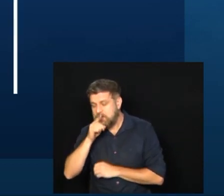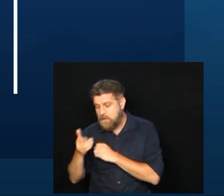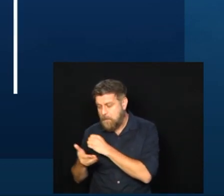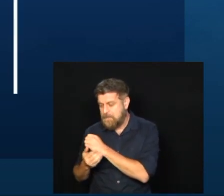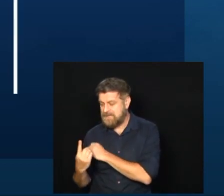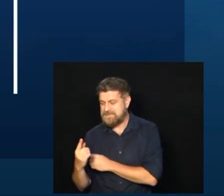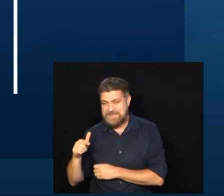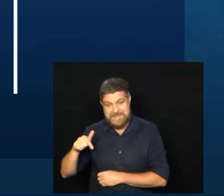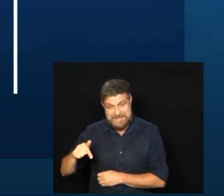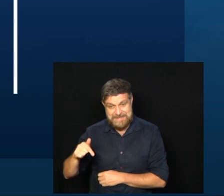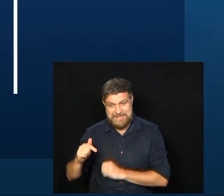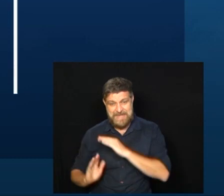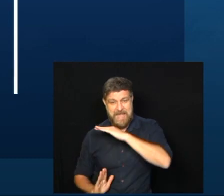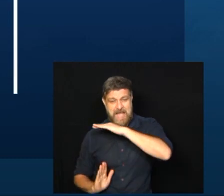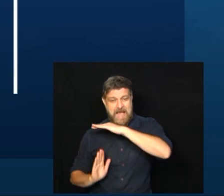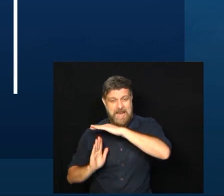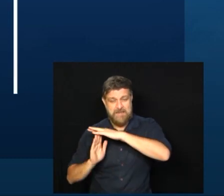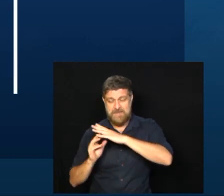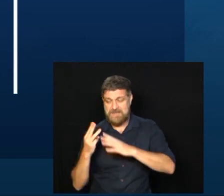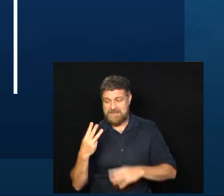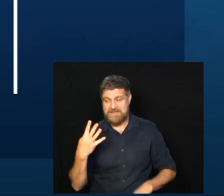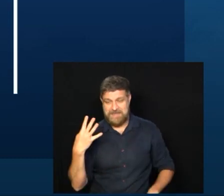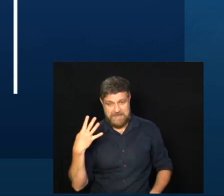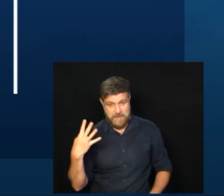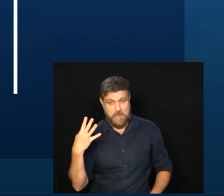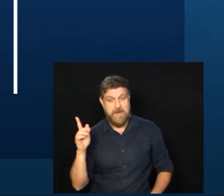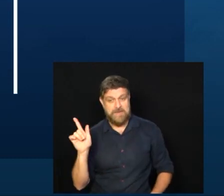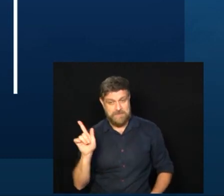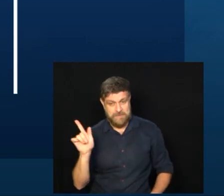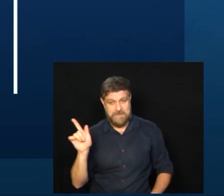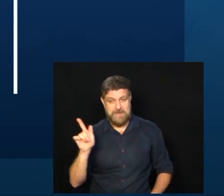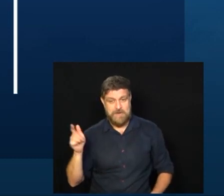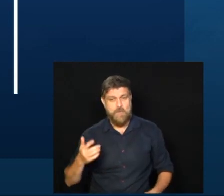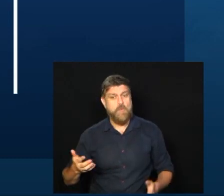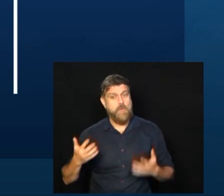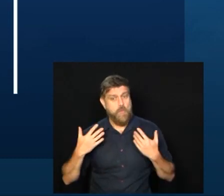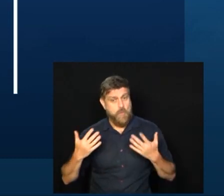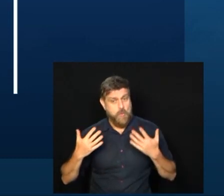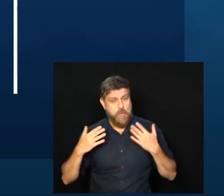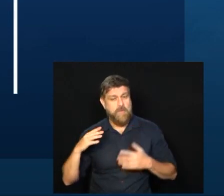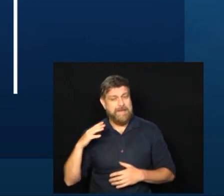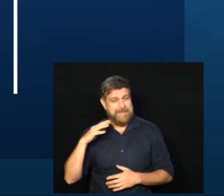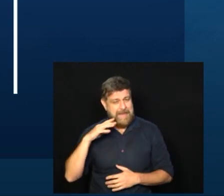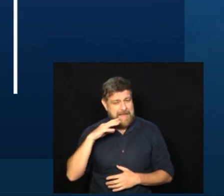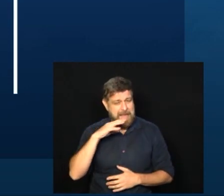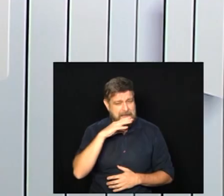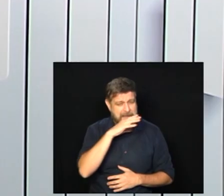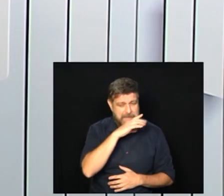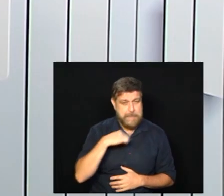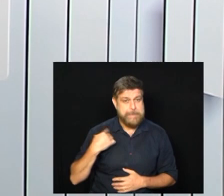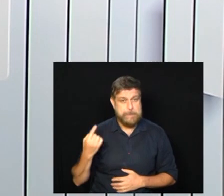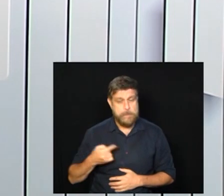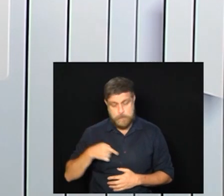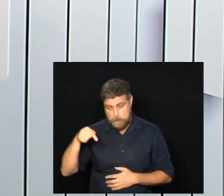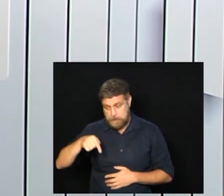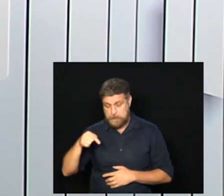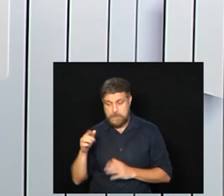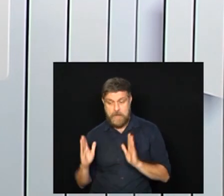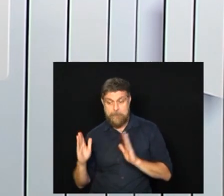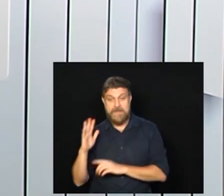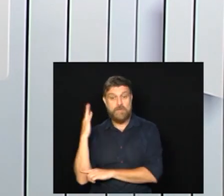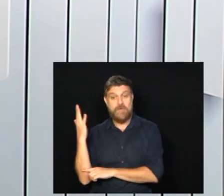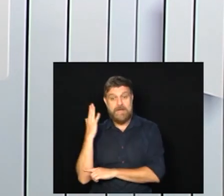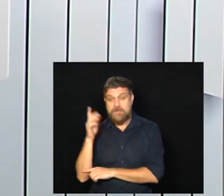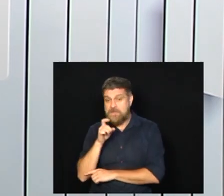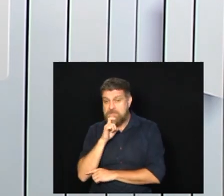de 17 e máxima de 34 graus, muito calor. Isso que a gente está no inverno ainda,